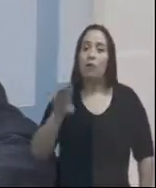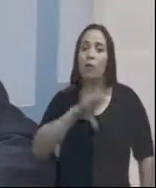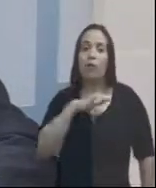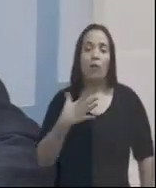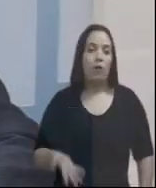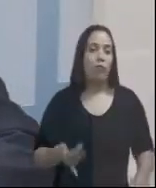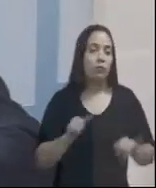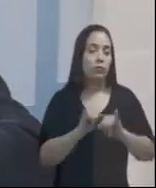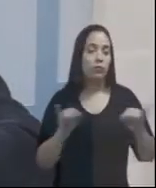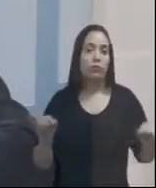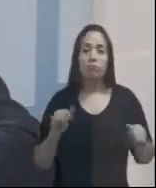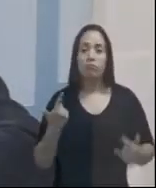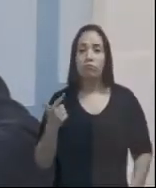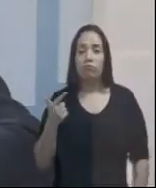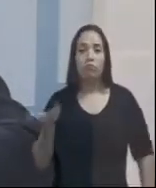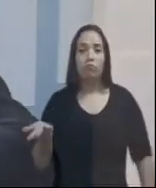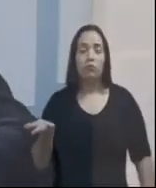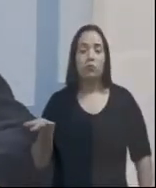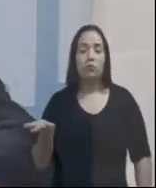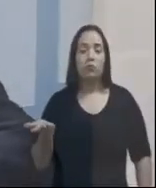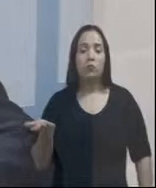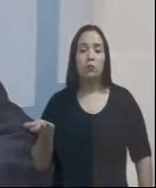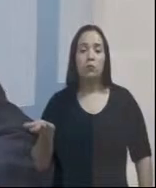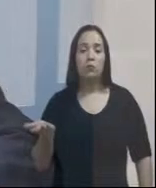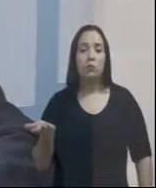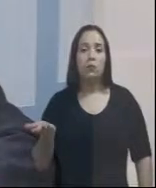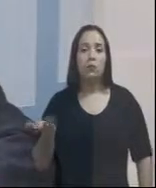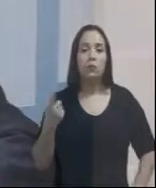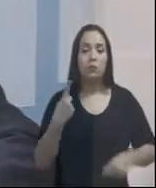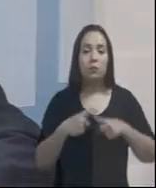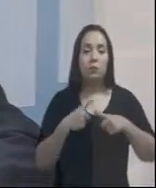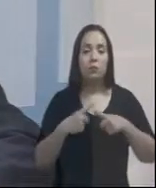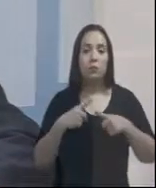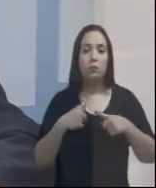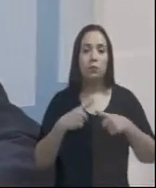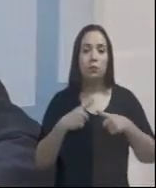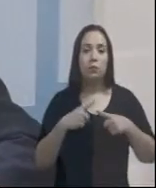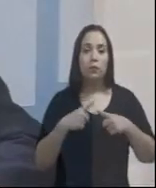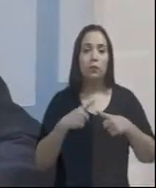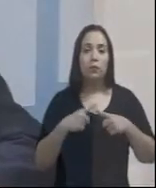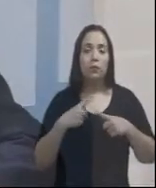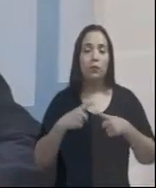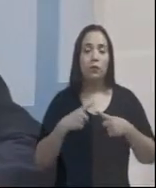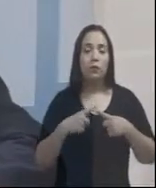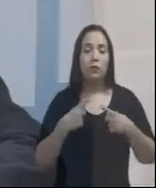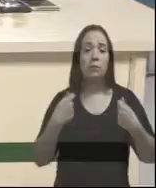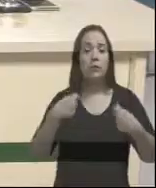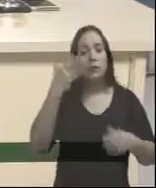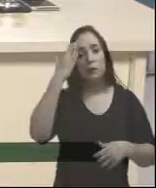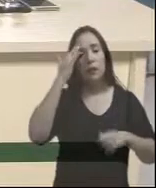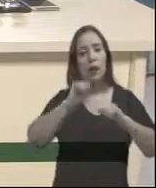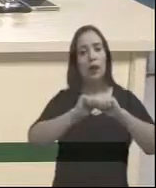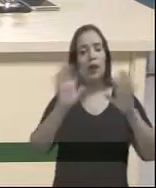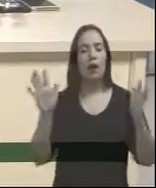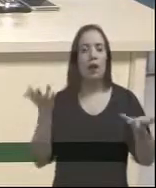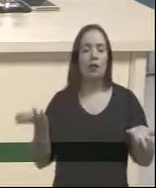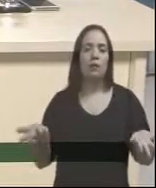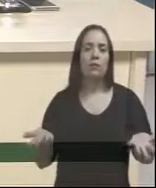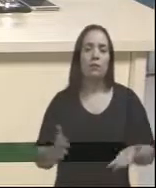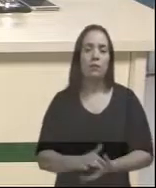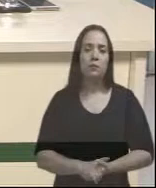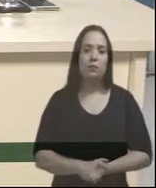falar, porque não tem como não existir nada errado. Tá certo? Eu, pelo menos, não consigo entender. Como é que você dá tudo que se